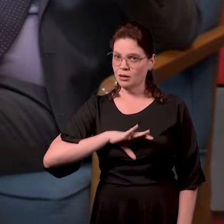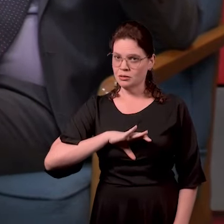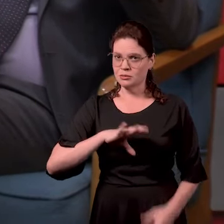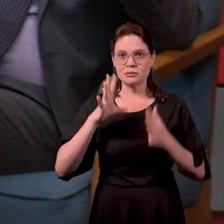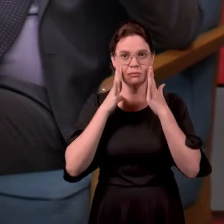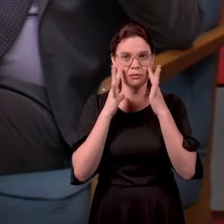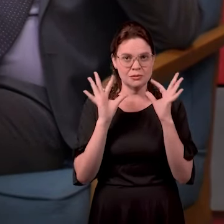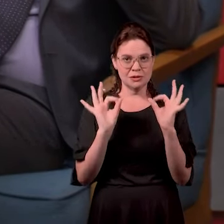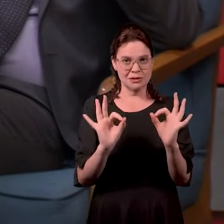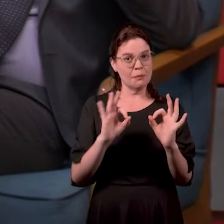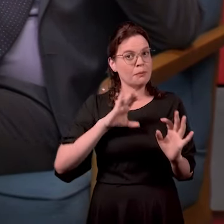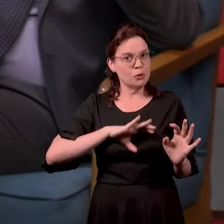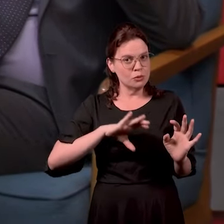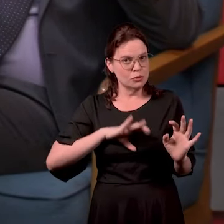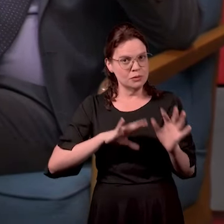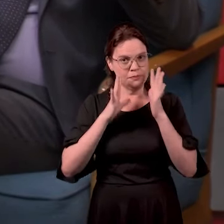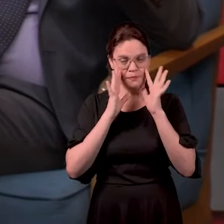Veja,